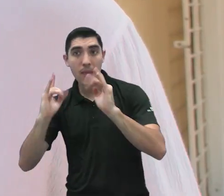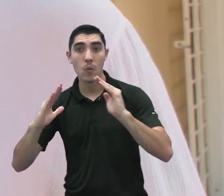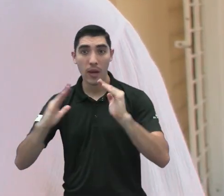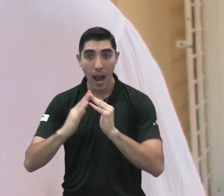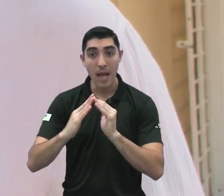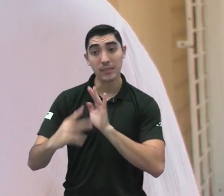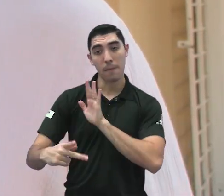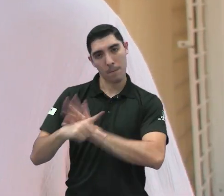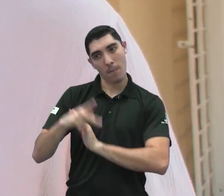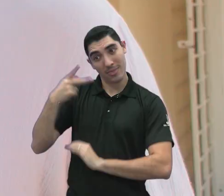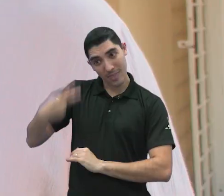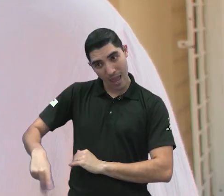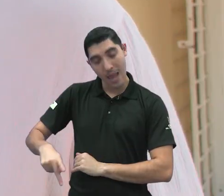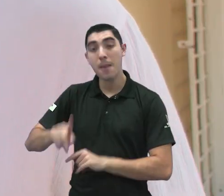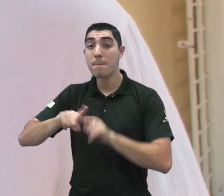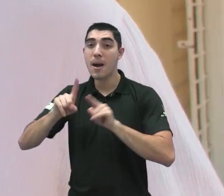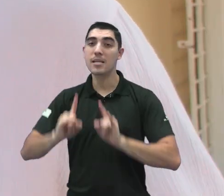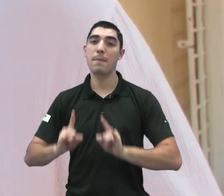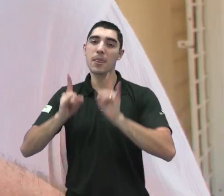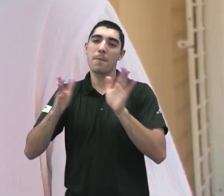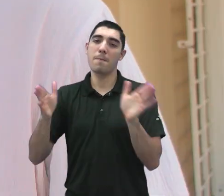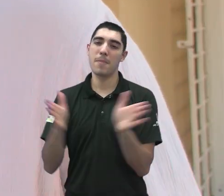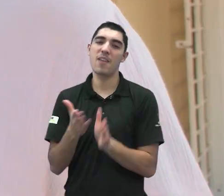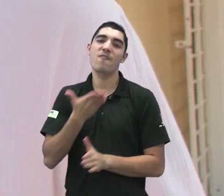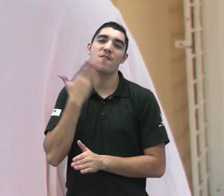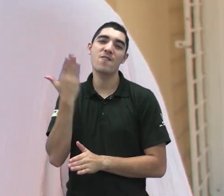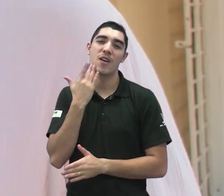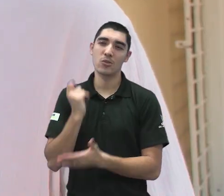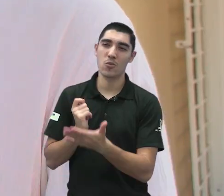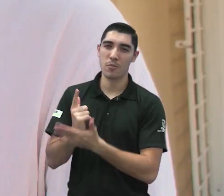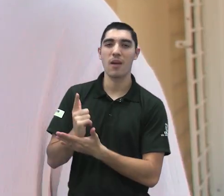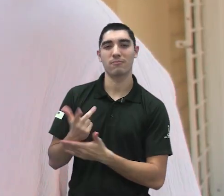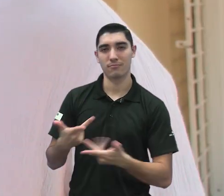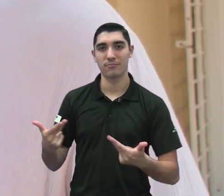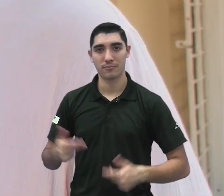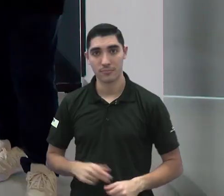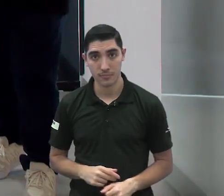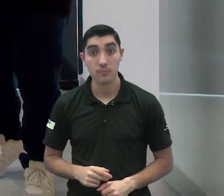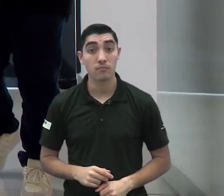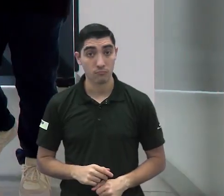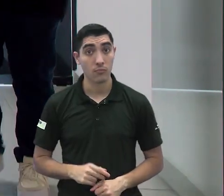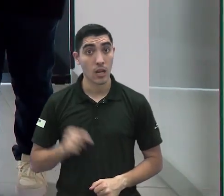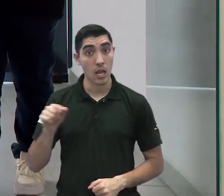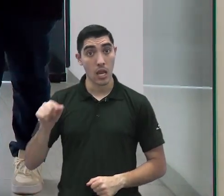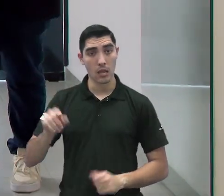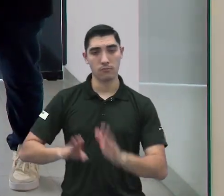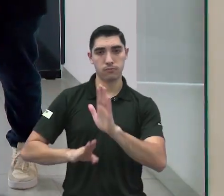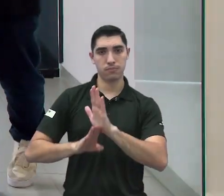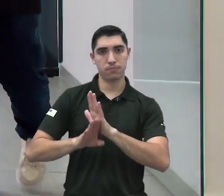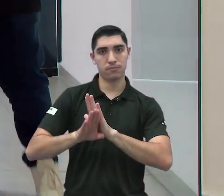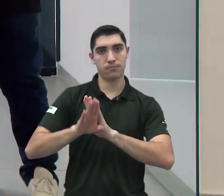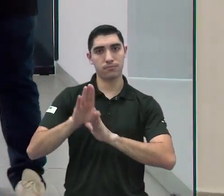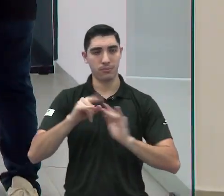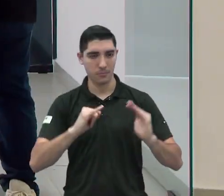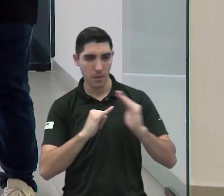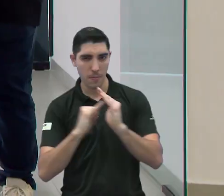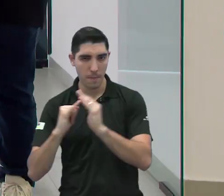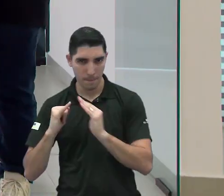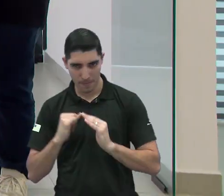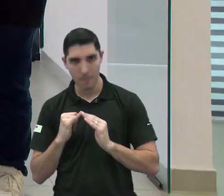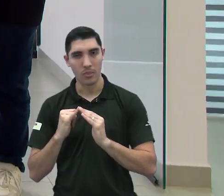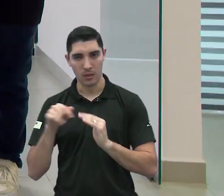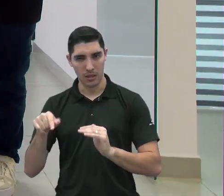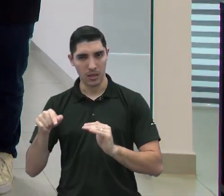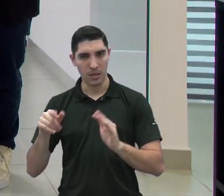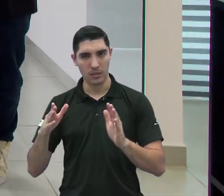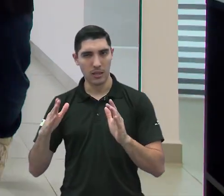para criar um patrimônio, porque sabe que esse apartamento menor vai facilitar a vida dele lá na frente. O aumento na oferta de imóveis mais